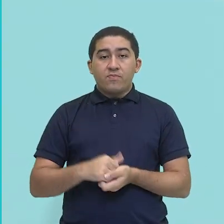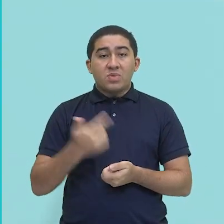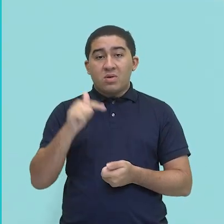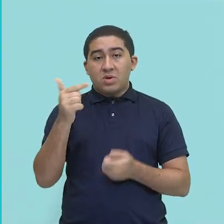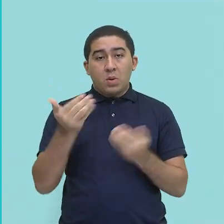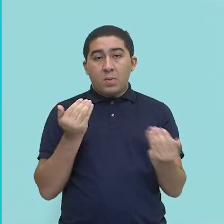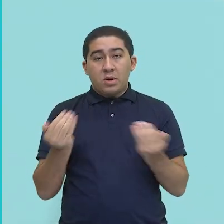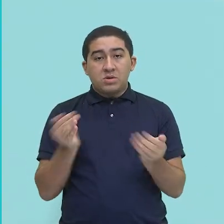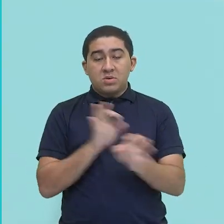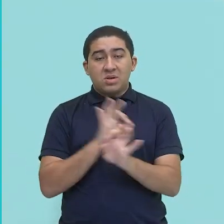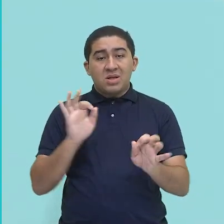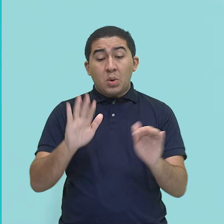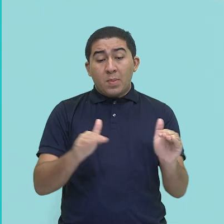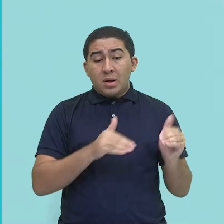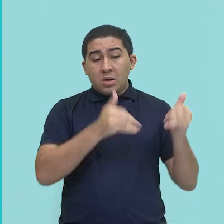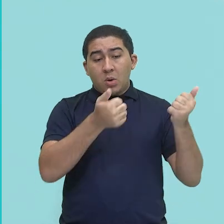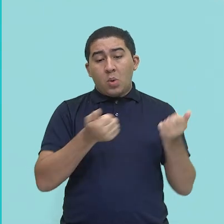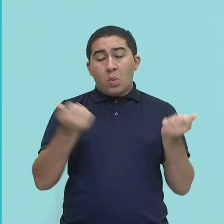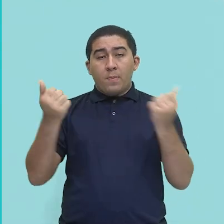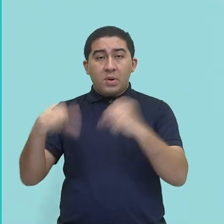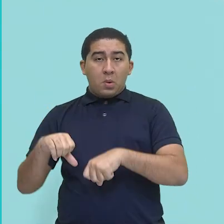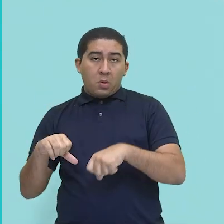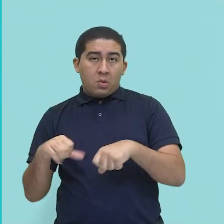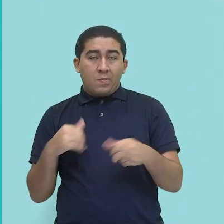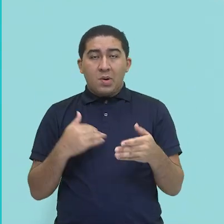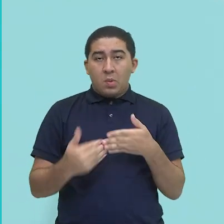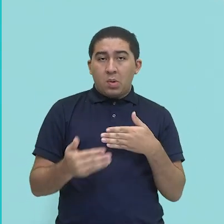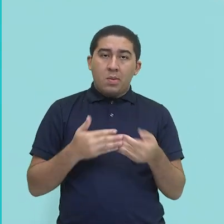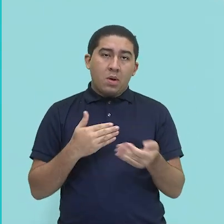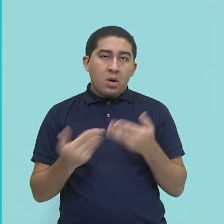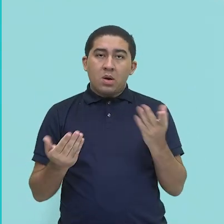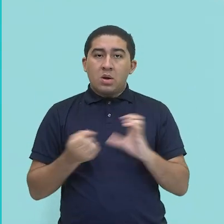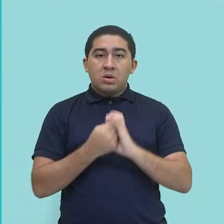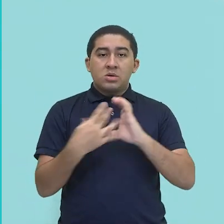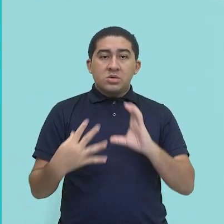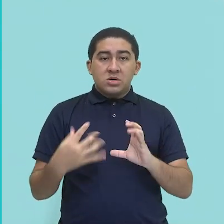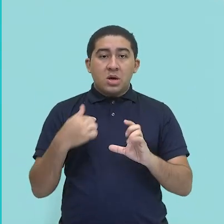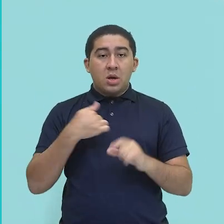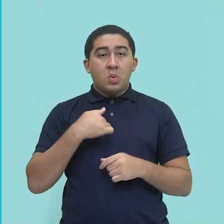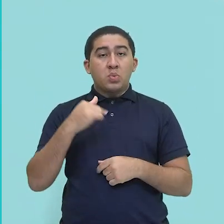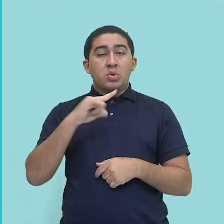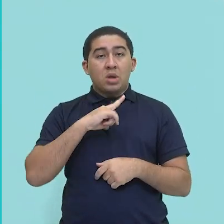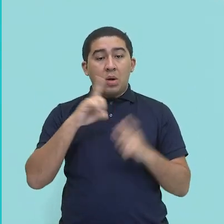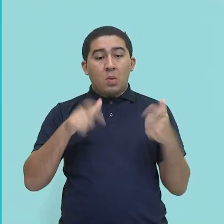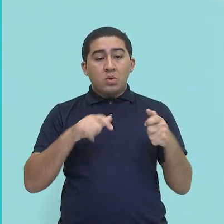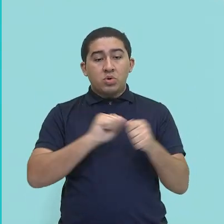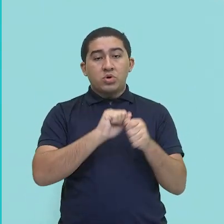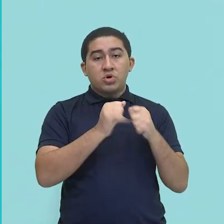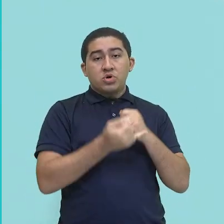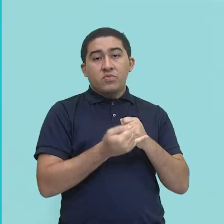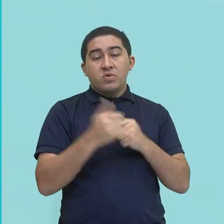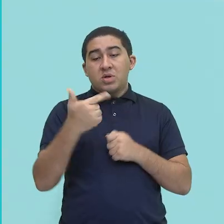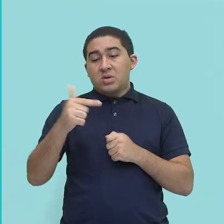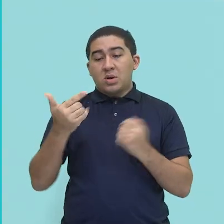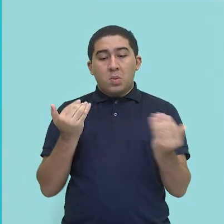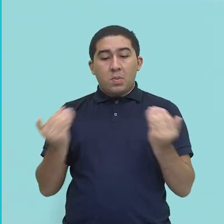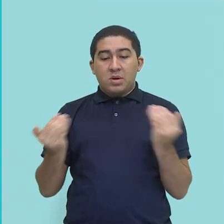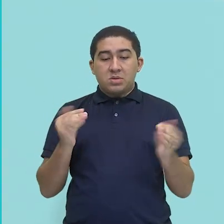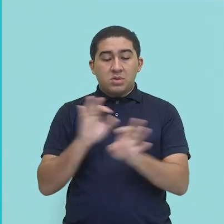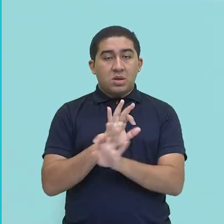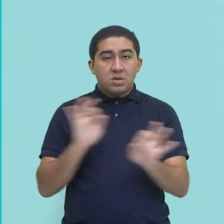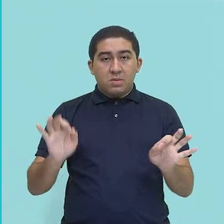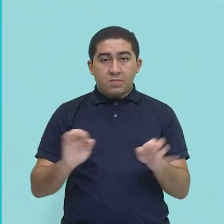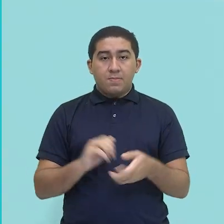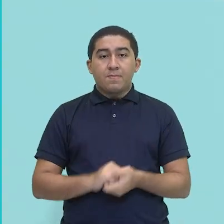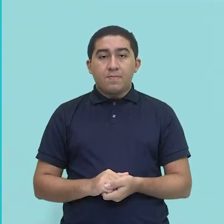Ele é o melhor, ele é o pior, para qualquer espectro que eu puxar esse adjetivo, ele não tem comparação, tá